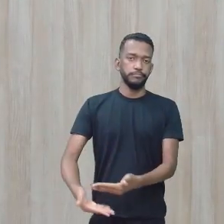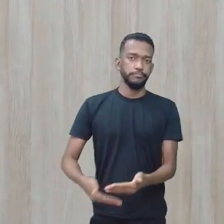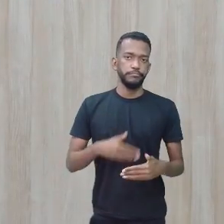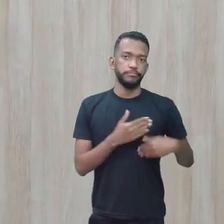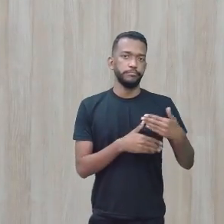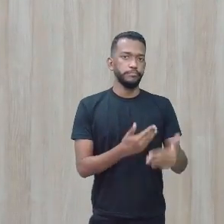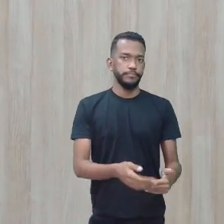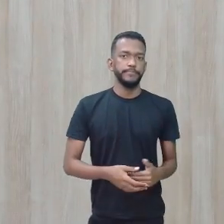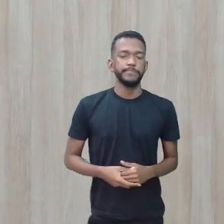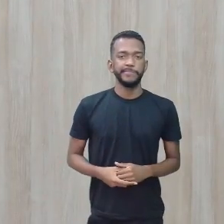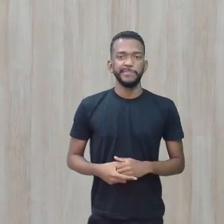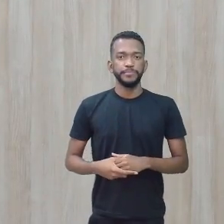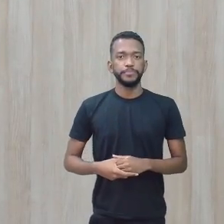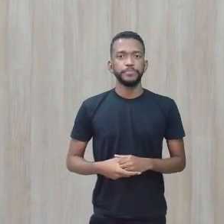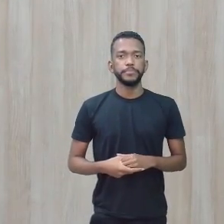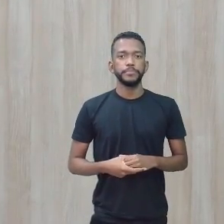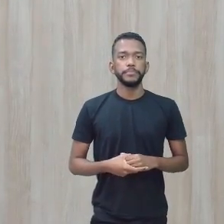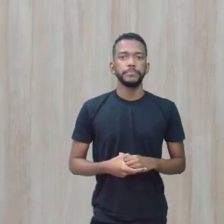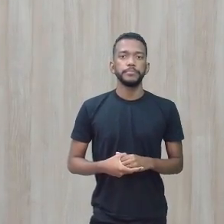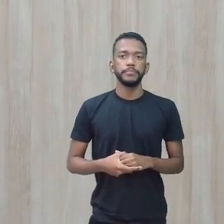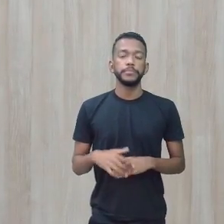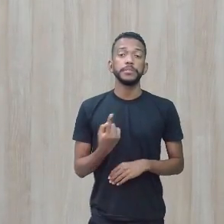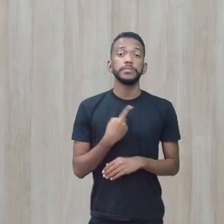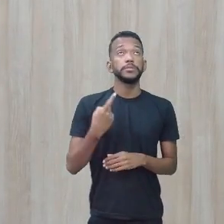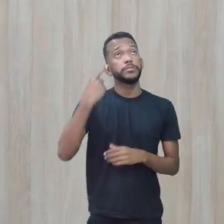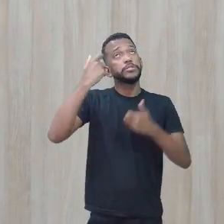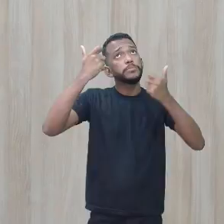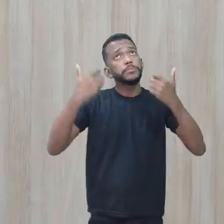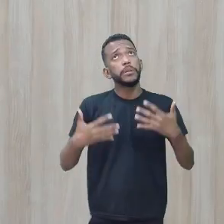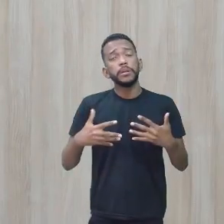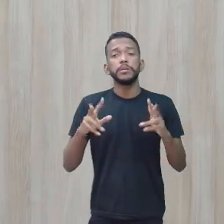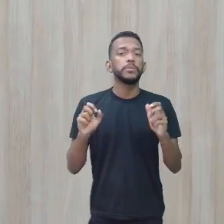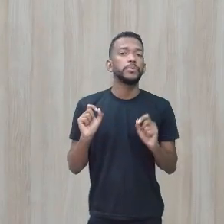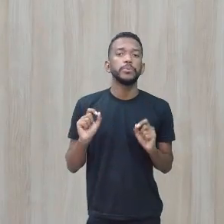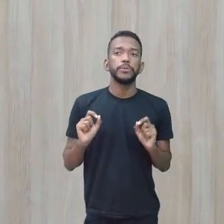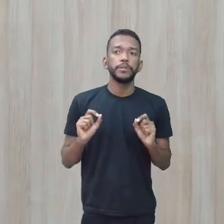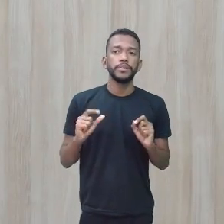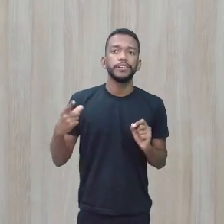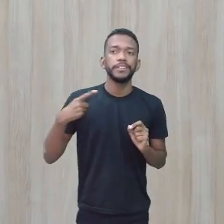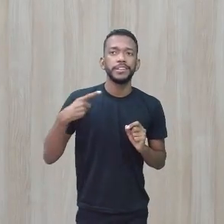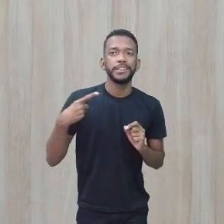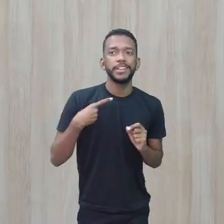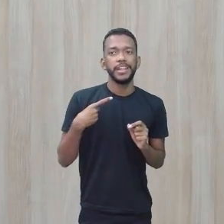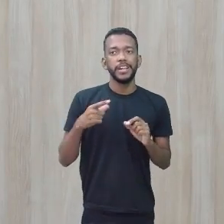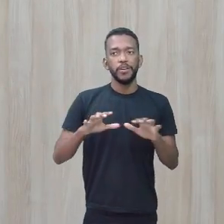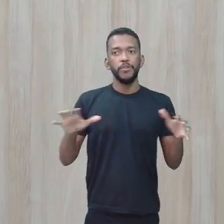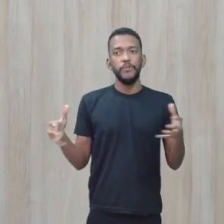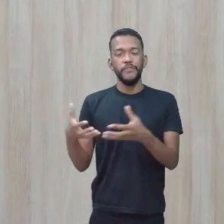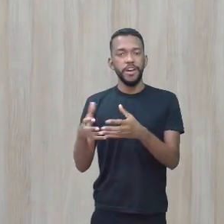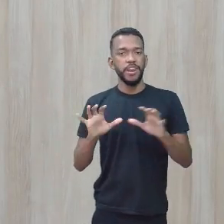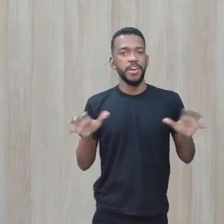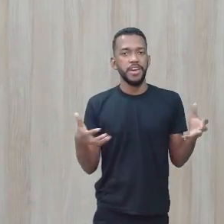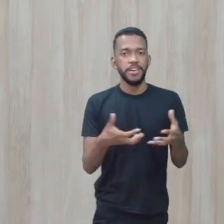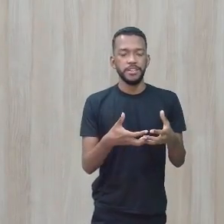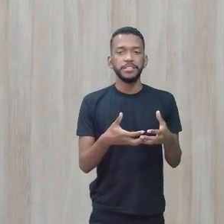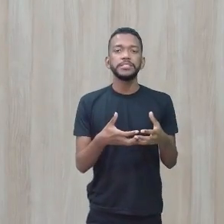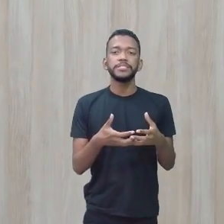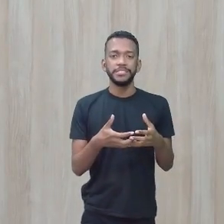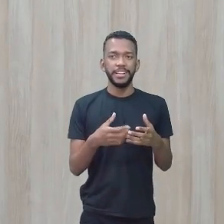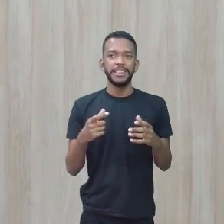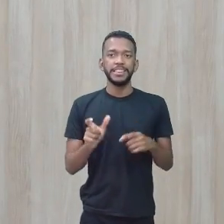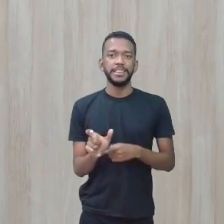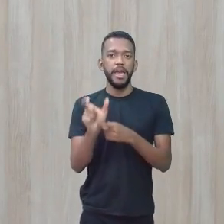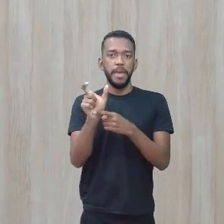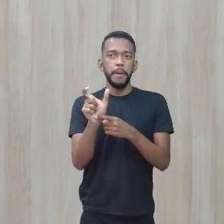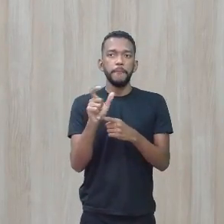E aí a gente traz, né, a partir dessas conferências, aí surge esse termo,